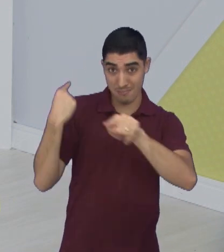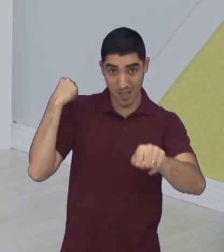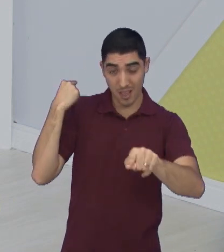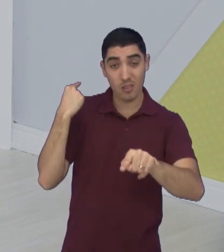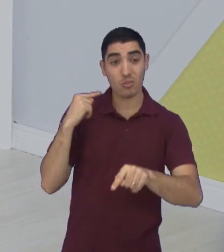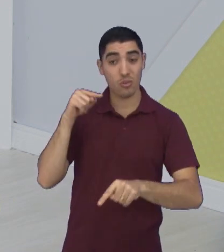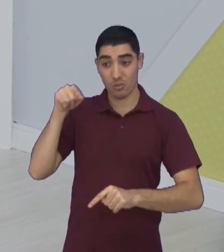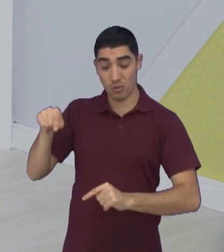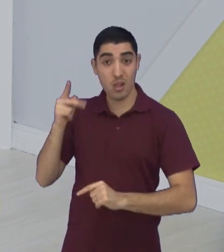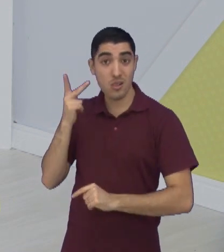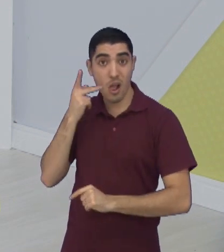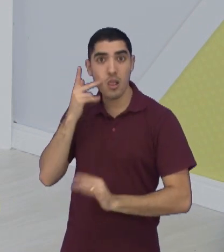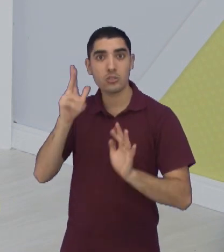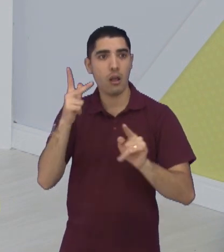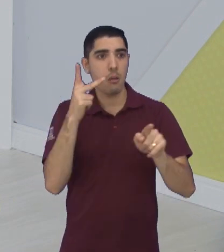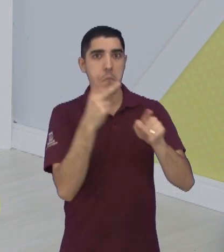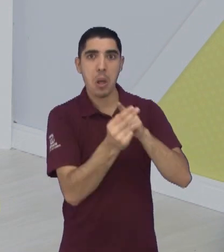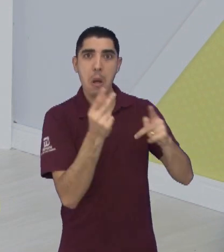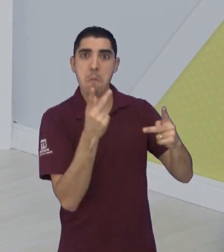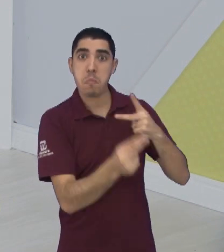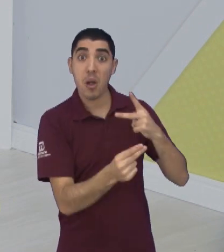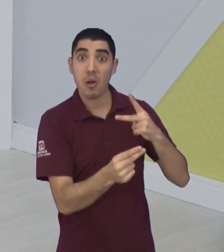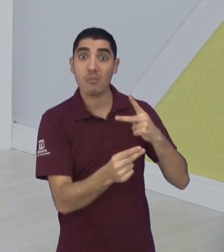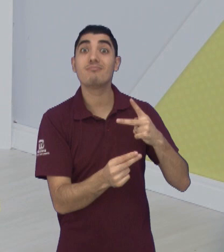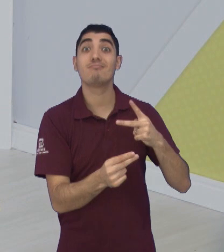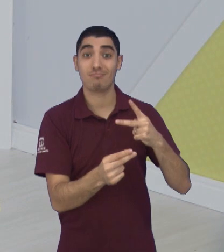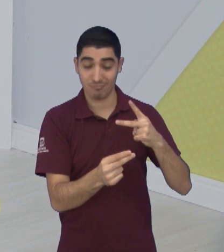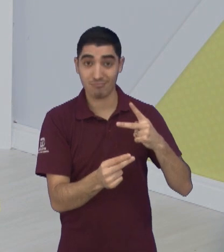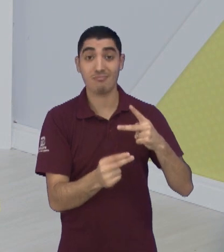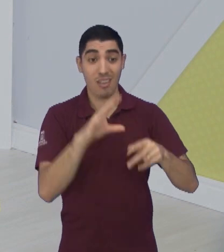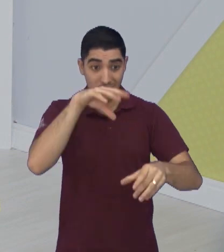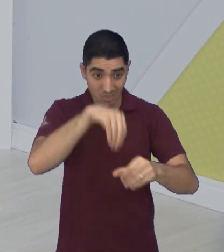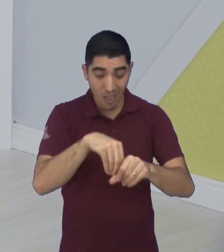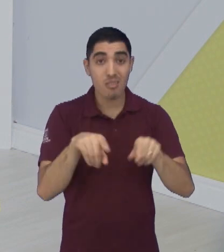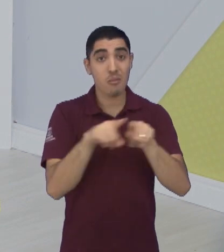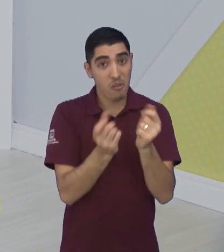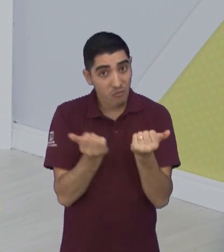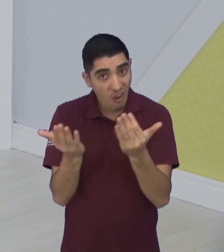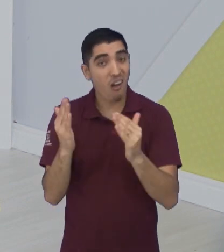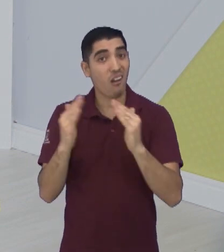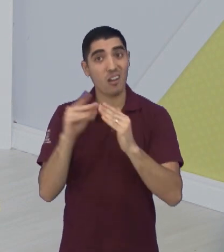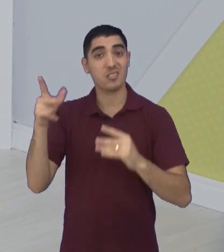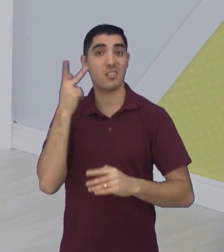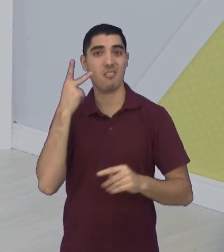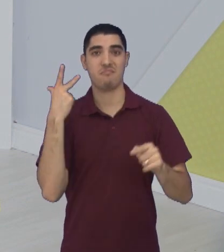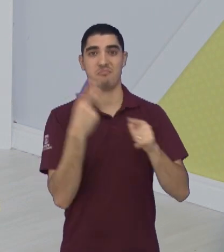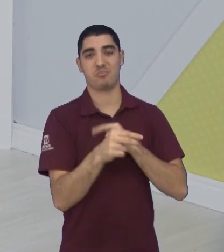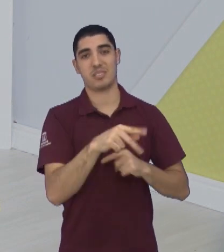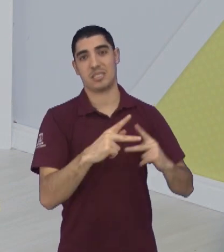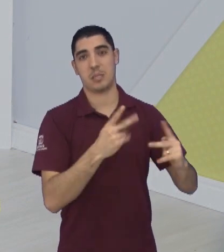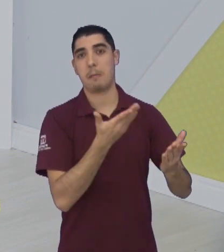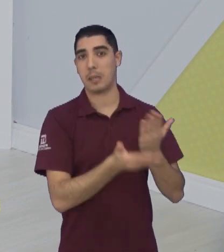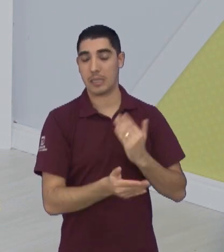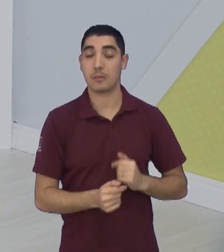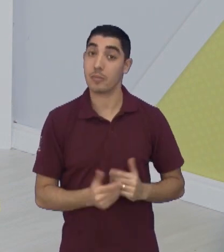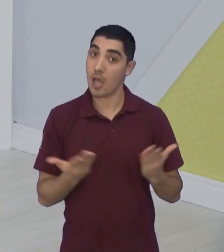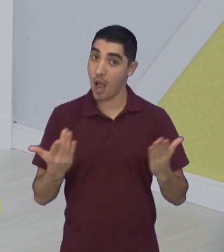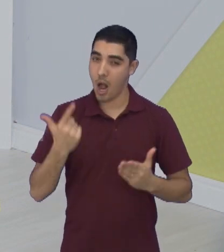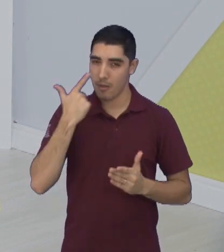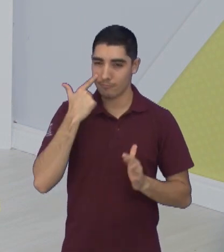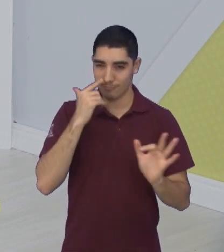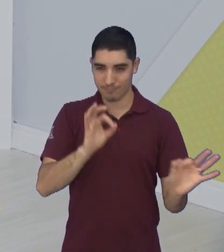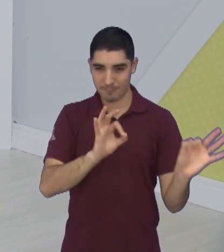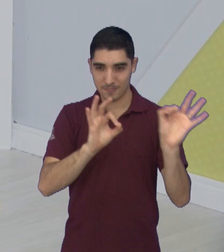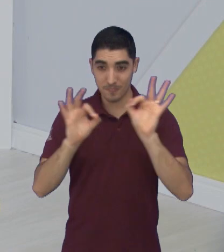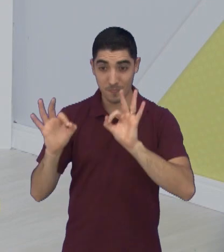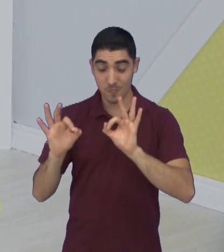os adversários levaram a melhor nos dois confrontos que as equipes tiveram. Então, olha só, acompanha aí com as